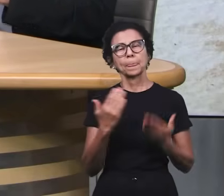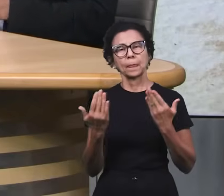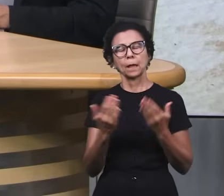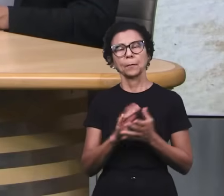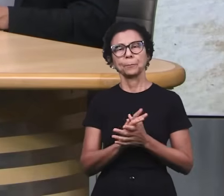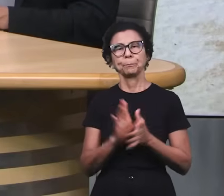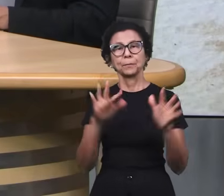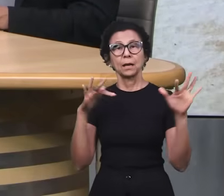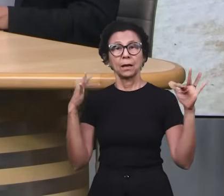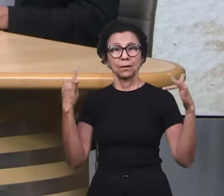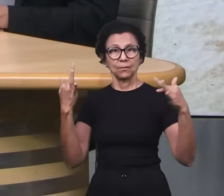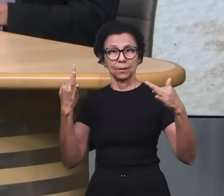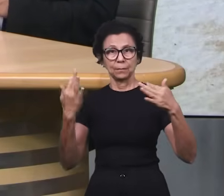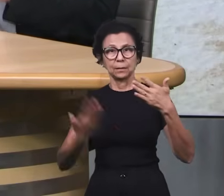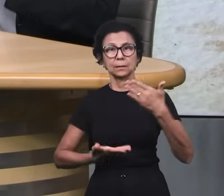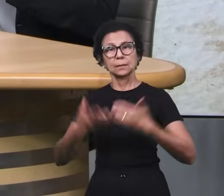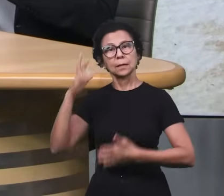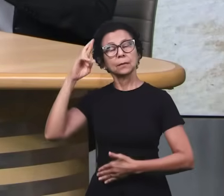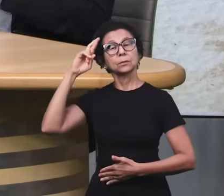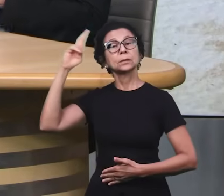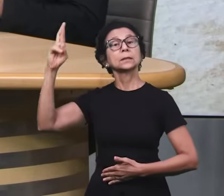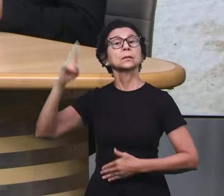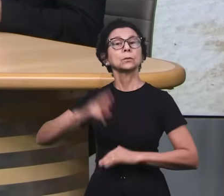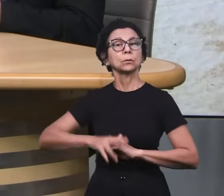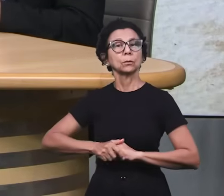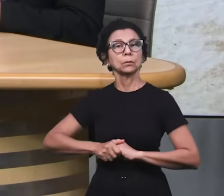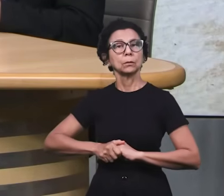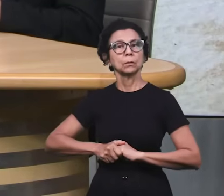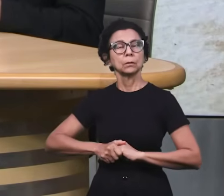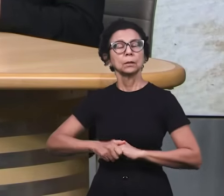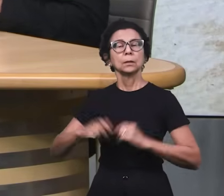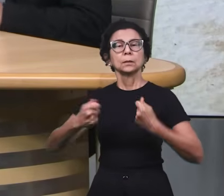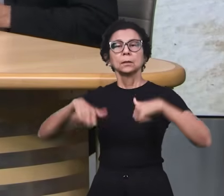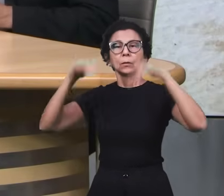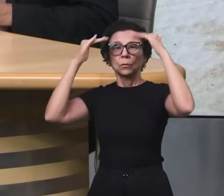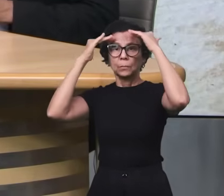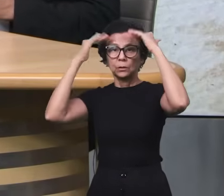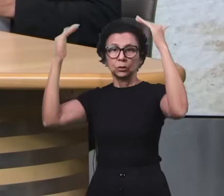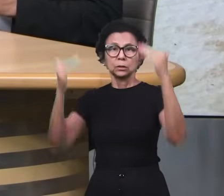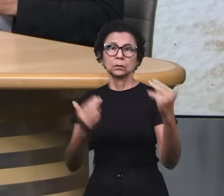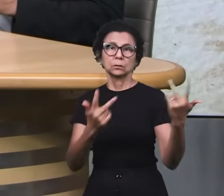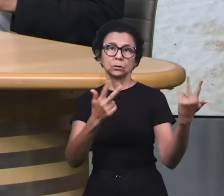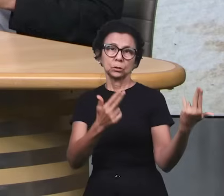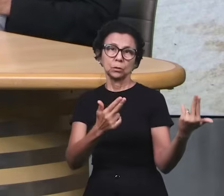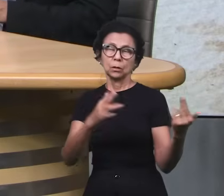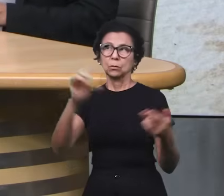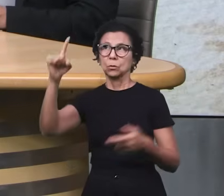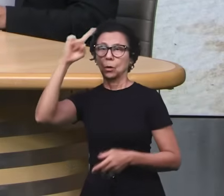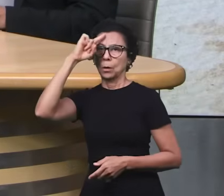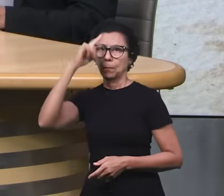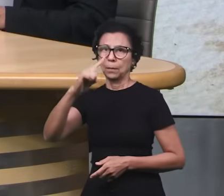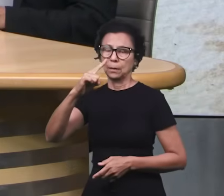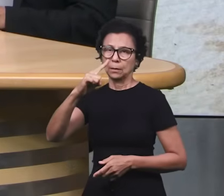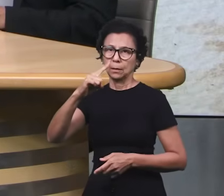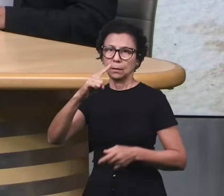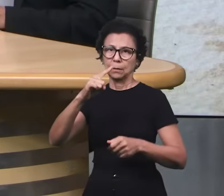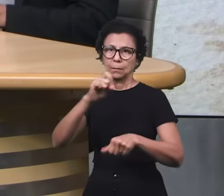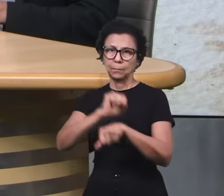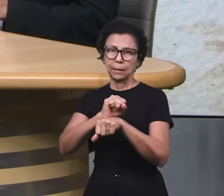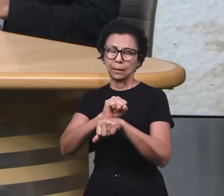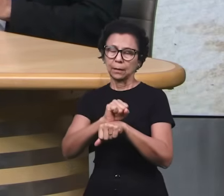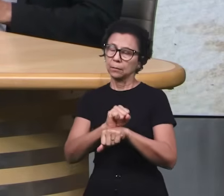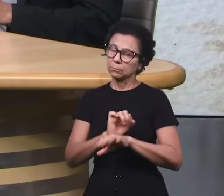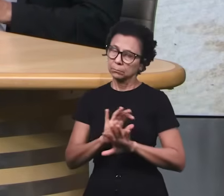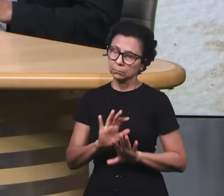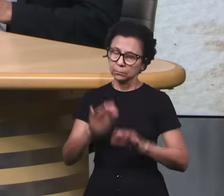família que serve o Senhor. Verdade. Quando o Senhor fala vai, você vai. Se o Senhor para, você para. E é nessa direção do Senhor que